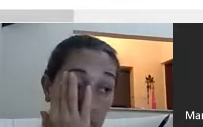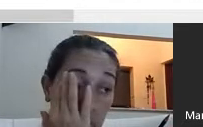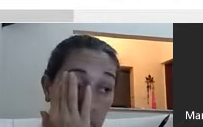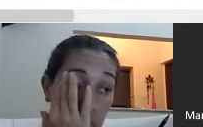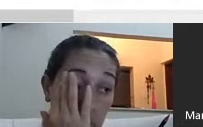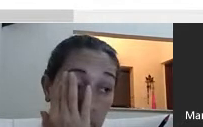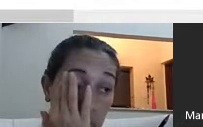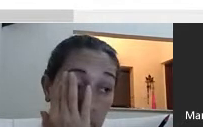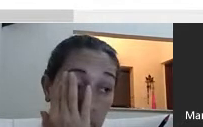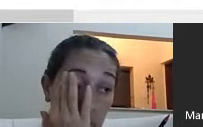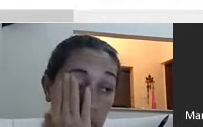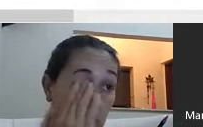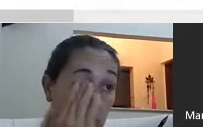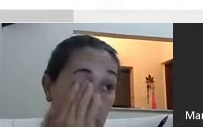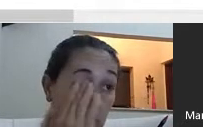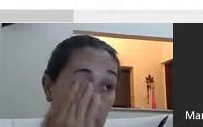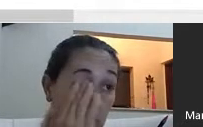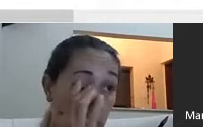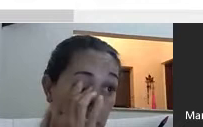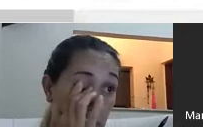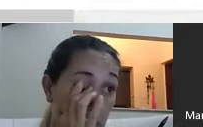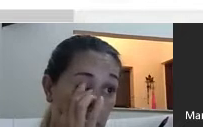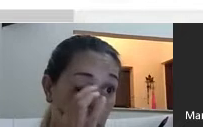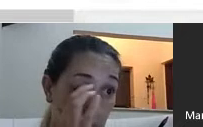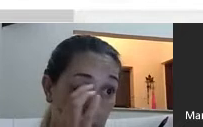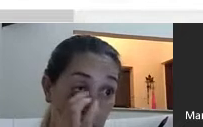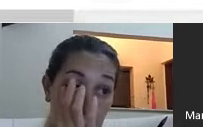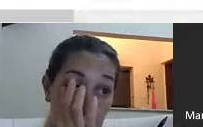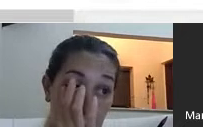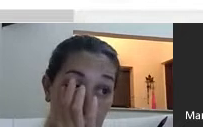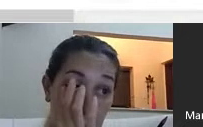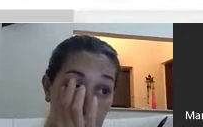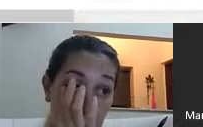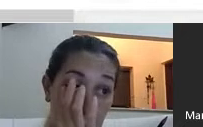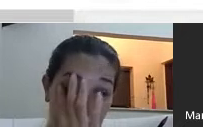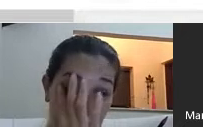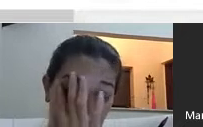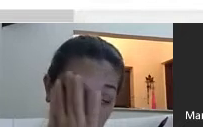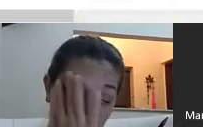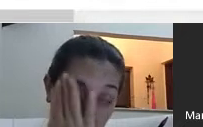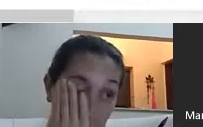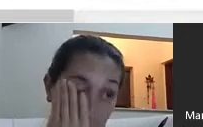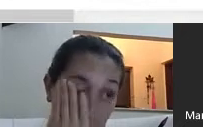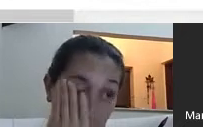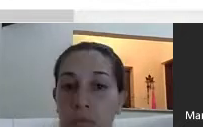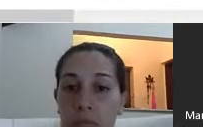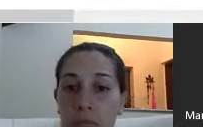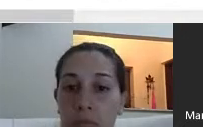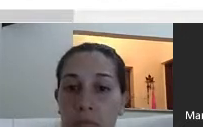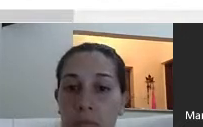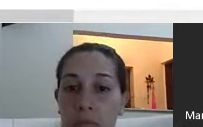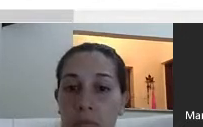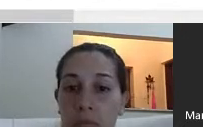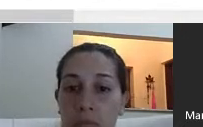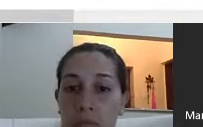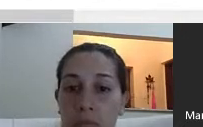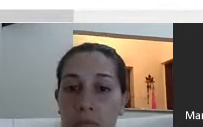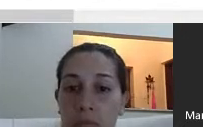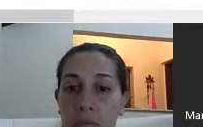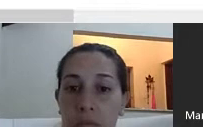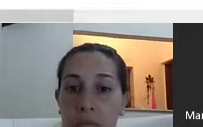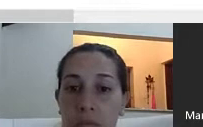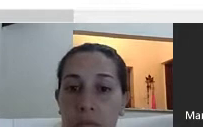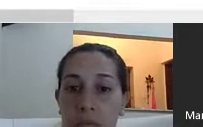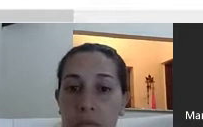relacionamento é N para N. A tabela deve ter um número reduzido de chaves primárias, o